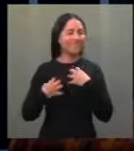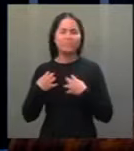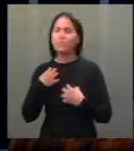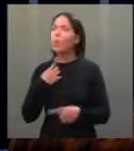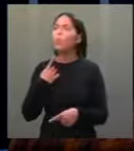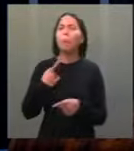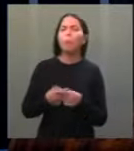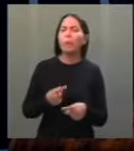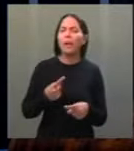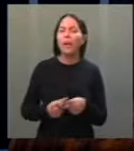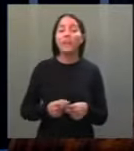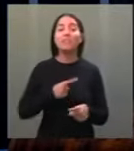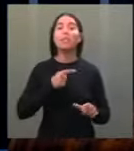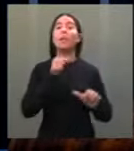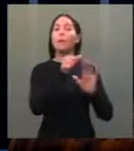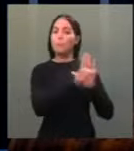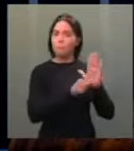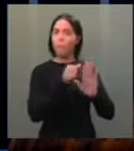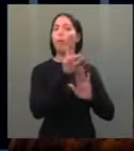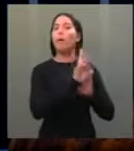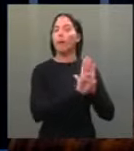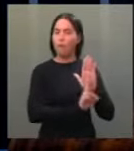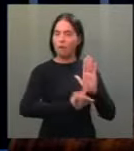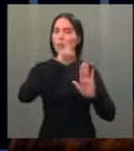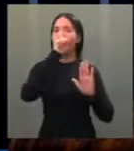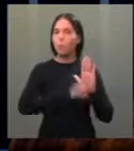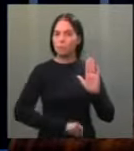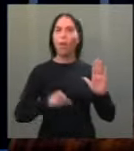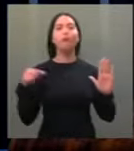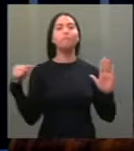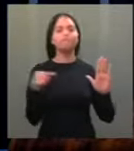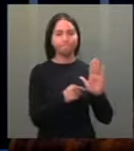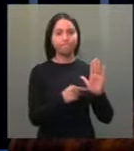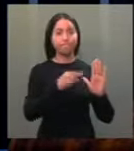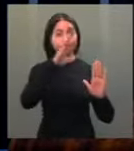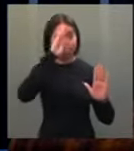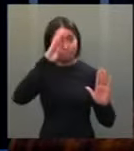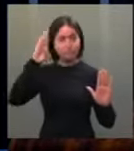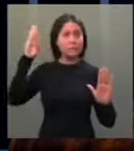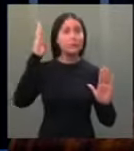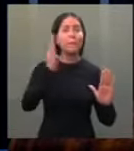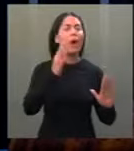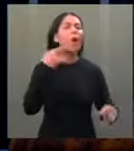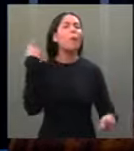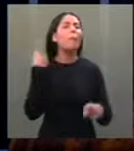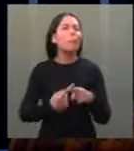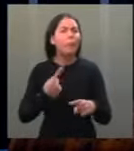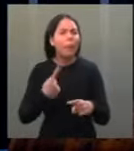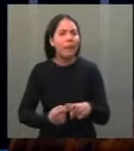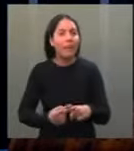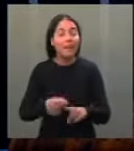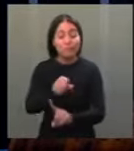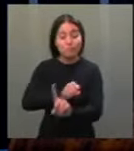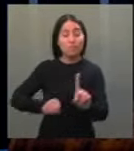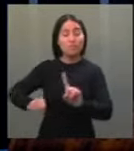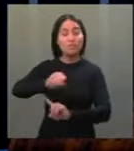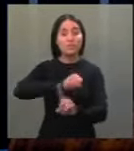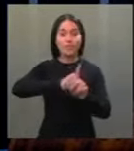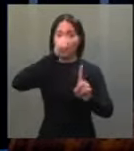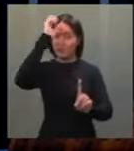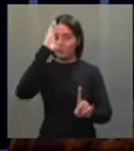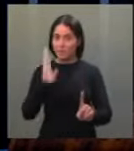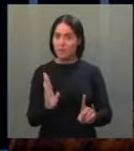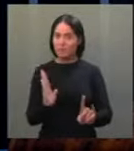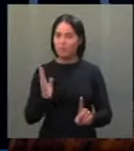tributária do consumo é a mais relevante entrega que o Congresso Nacional pode fazer à sociedade brasileira, desde o advento do Plano